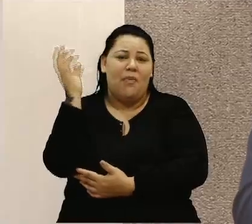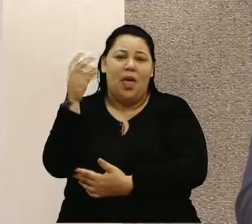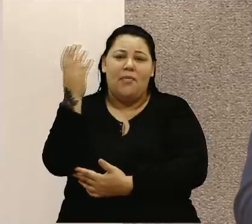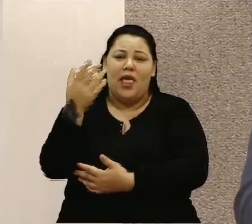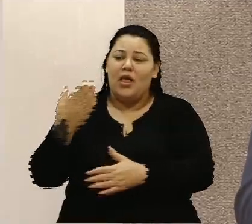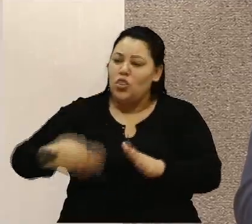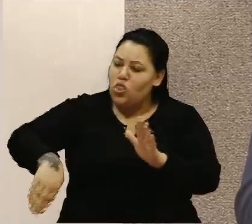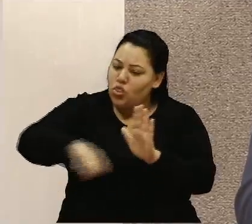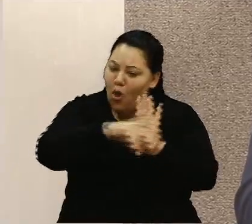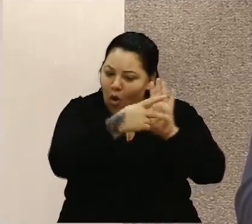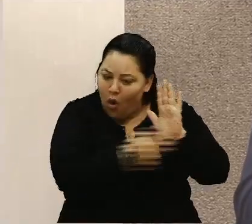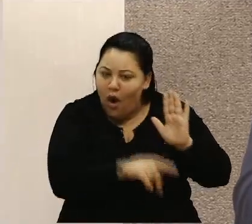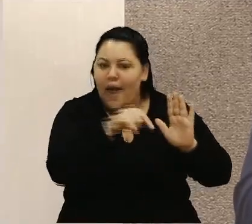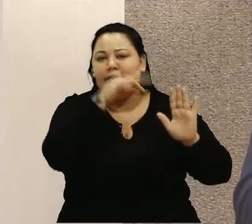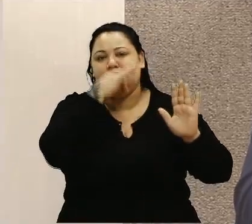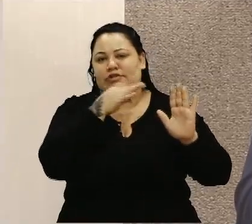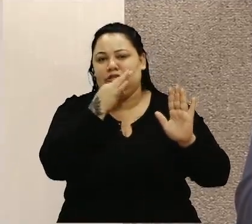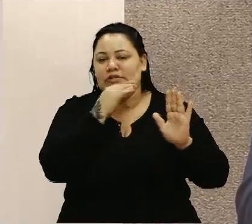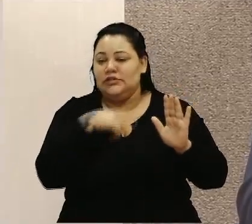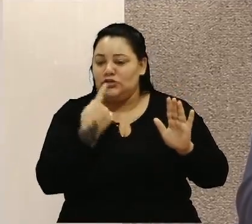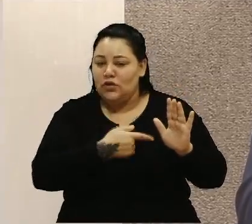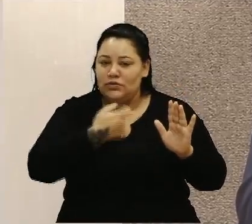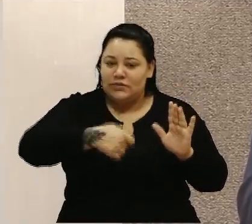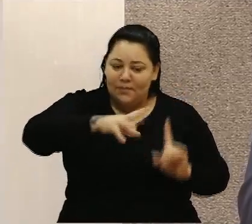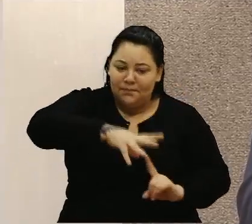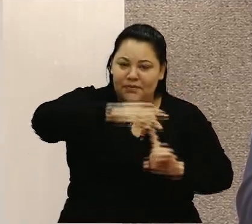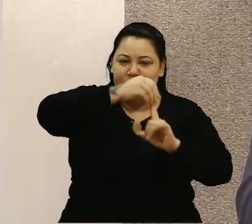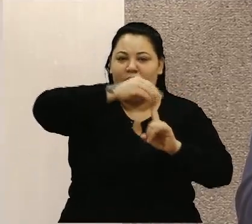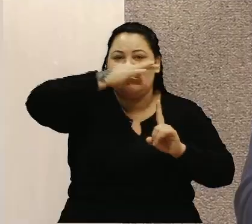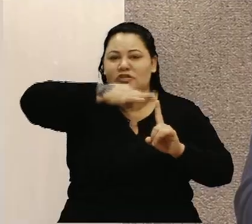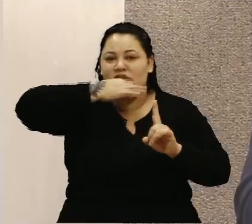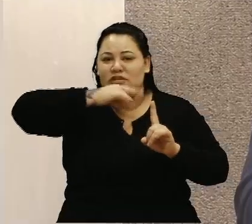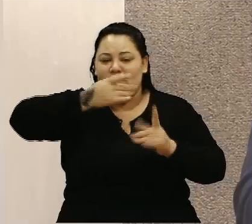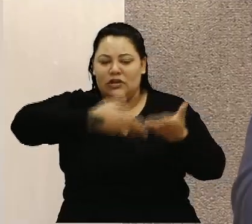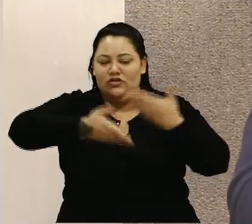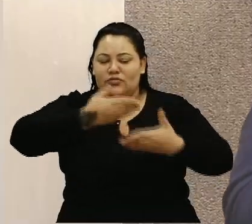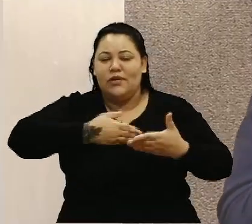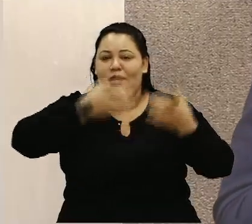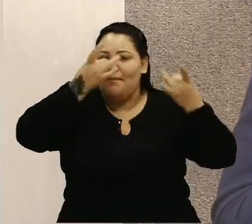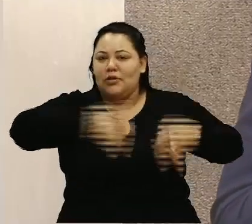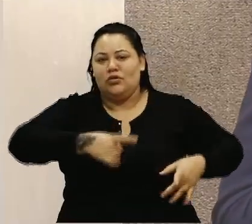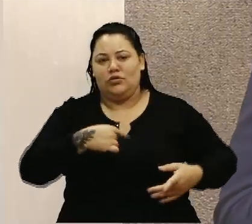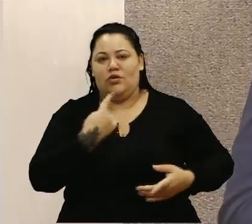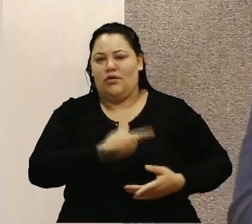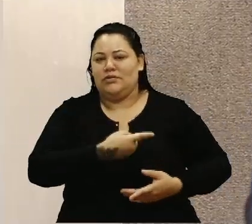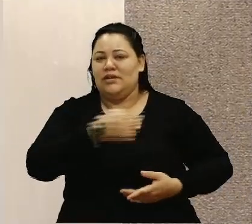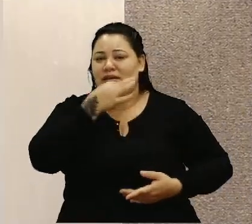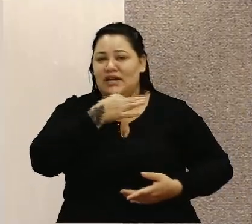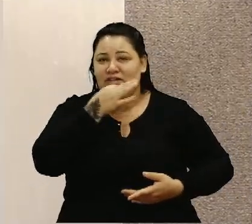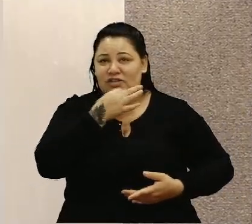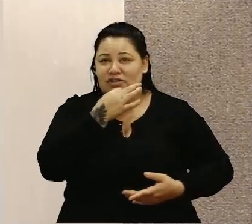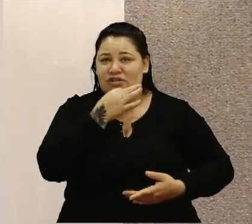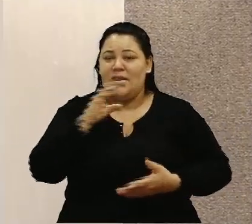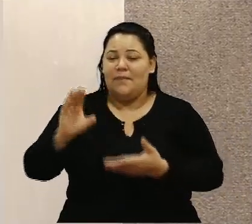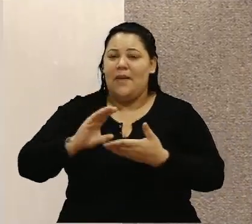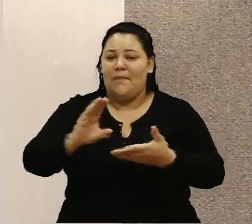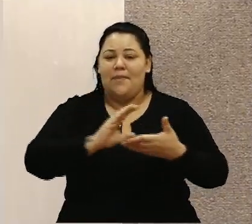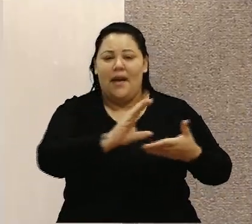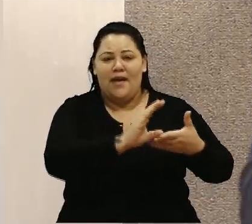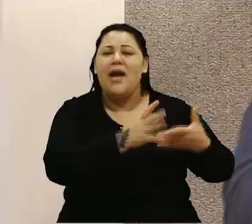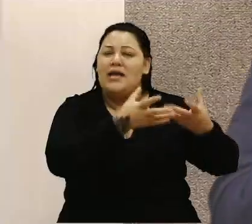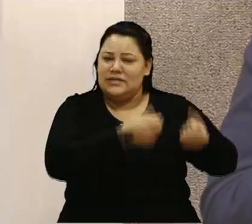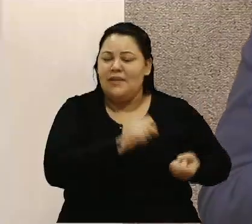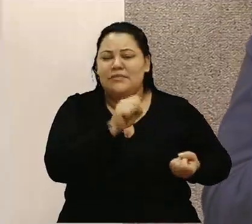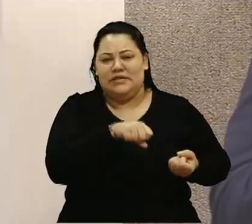e nós que deveríamos ter a prioridade no atendimento, ficamos aqui a ver navios. Caxias recebe repasse para atender os municípios?